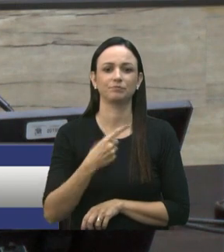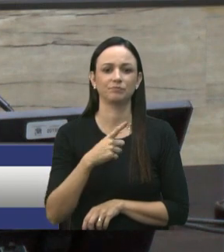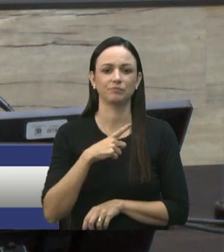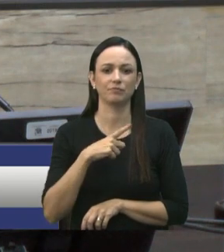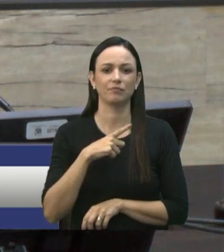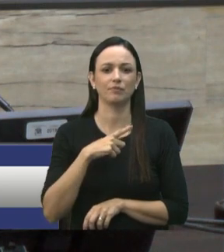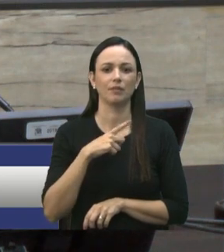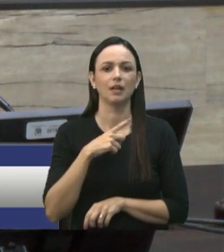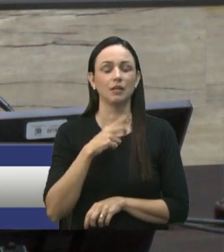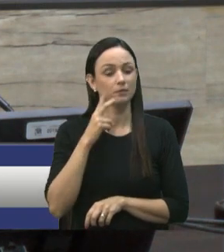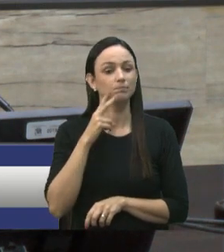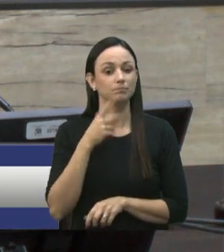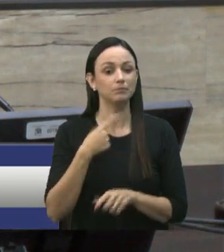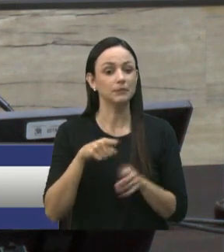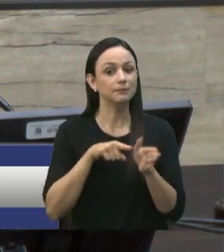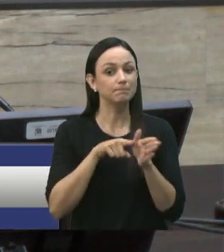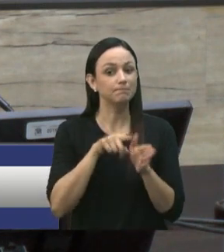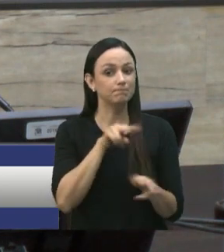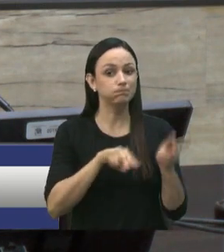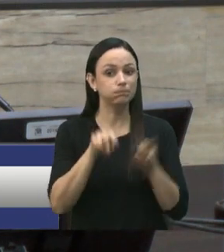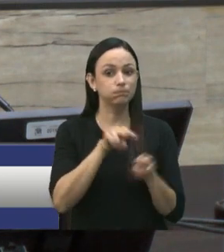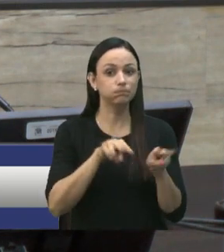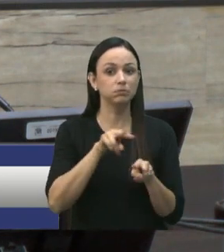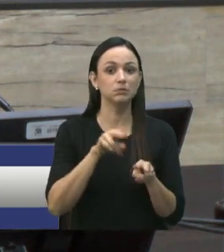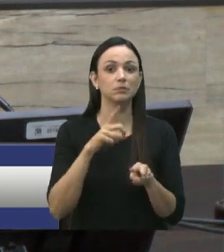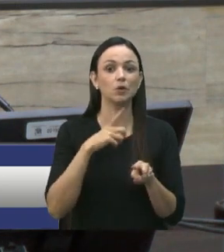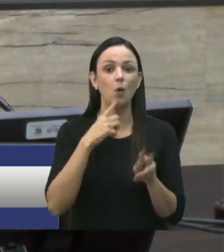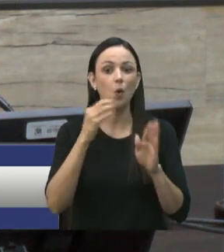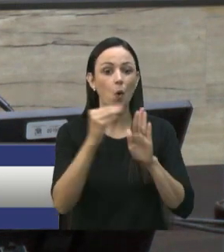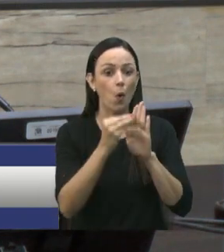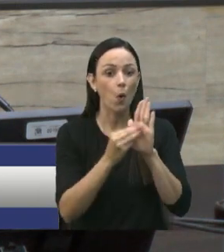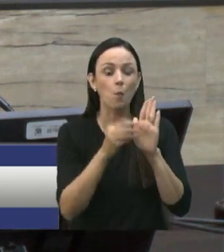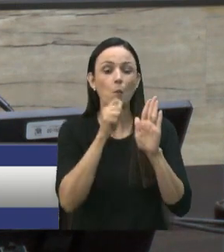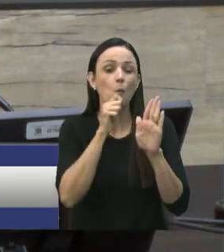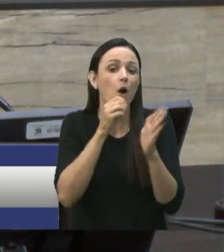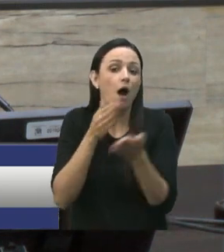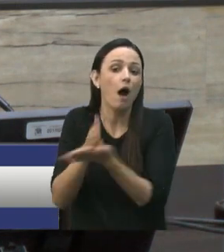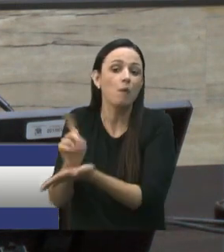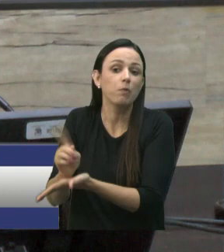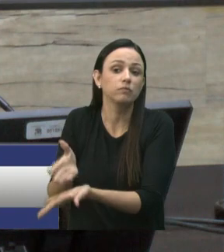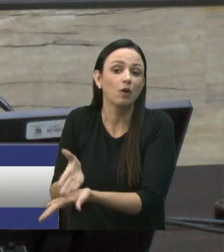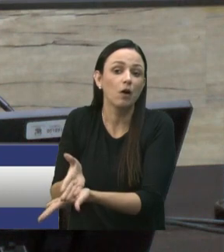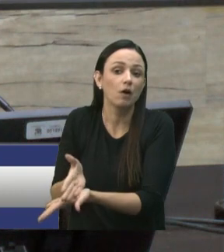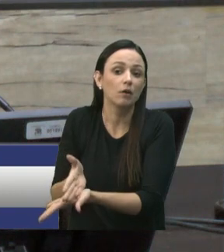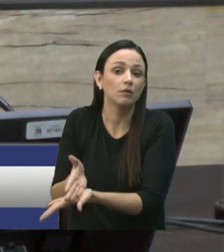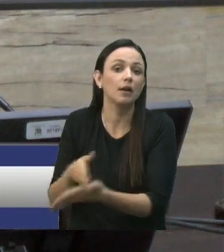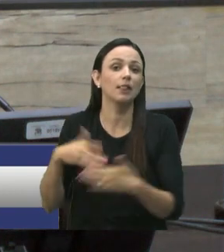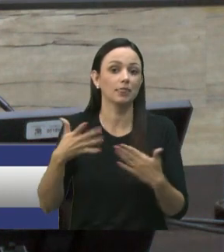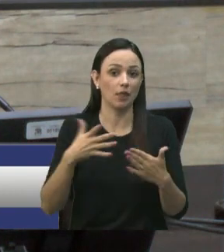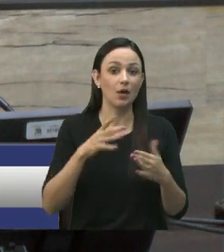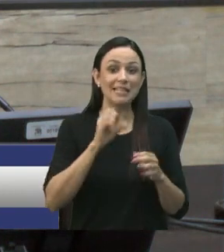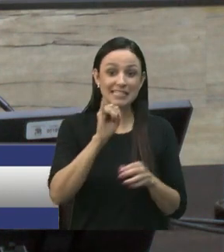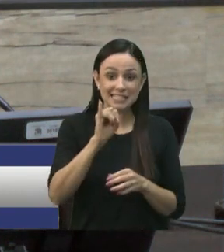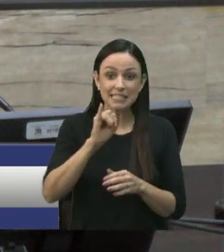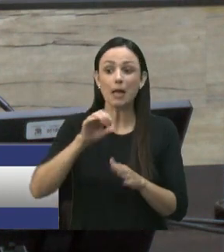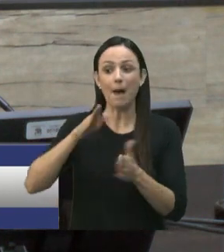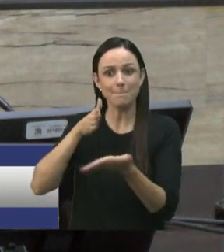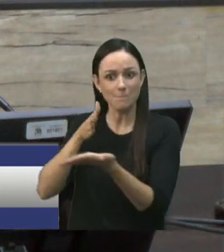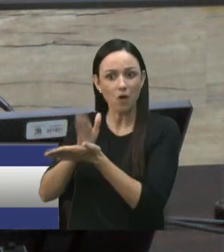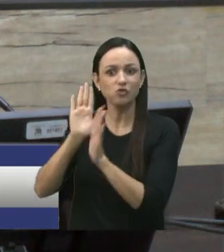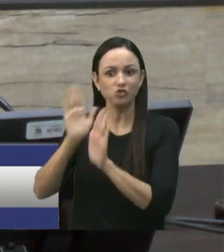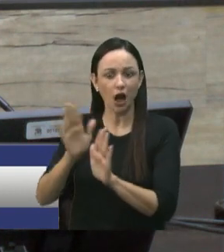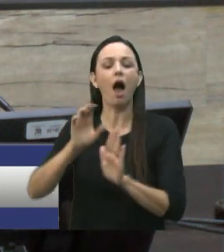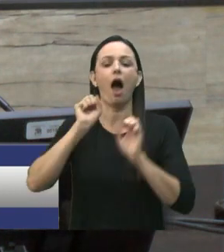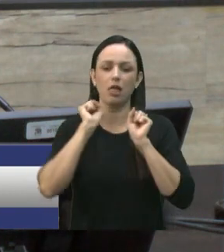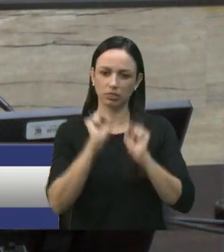sendo monitorados, então eu não poderia colocar uma coisa que ainda não foi aprovada. Então, é isso que a gente está preparado. Se acontecer, será